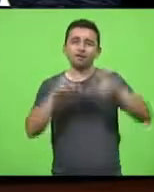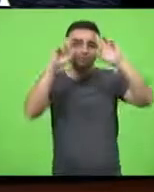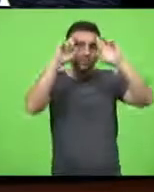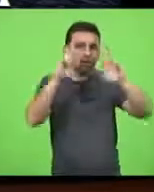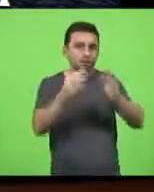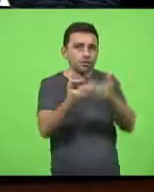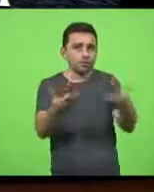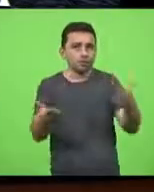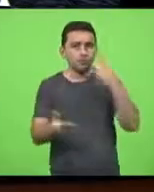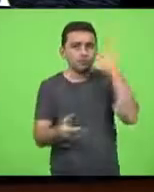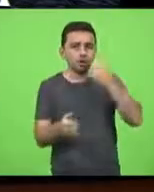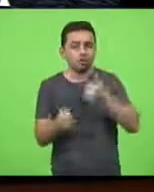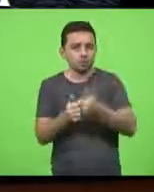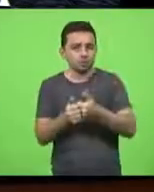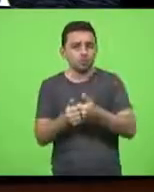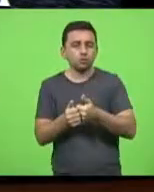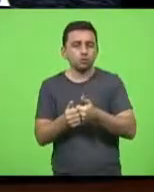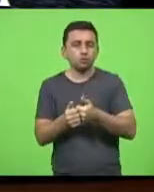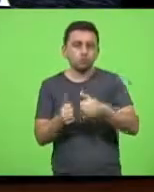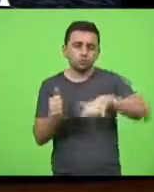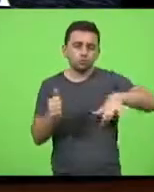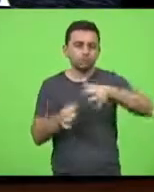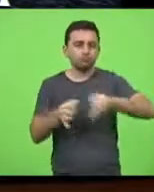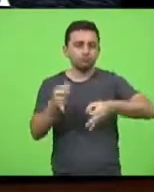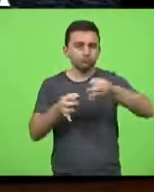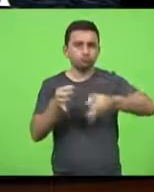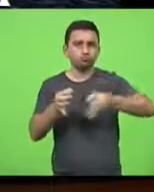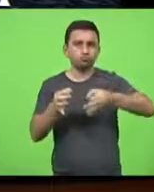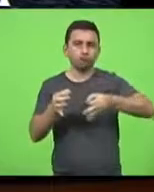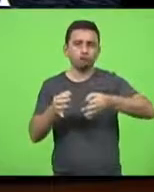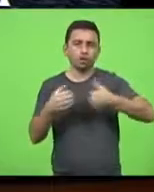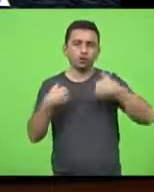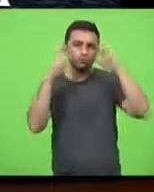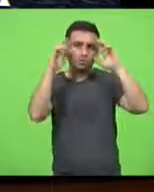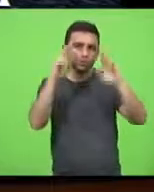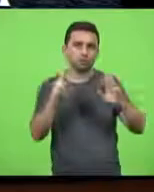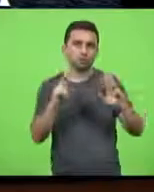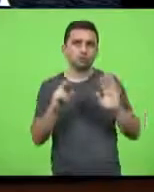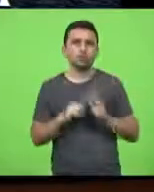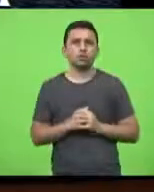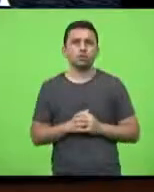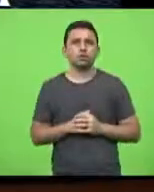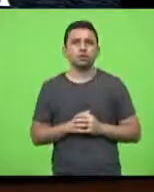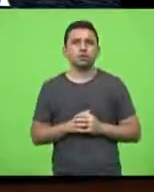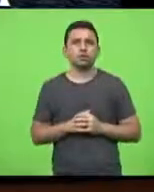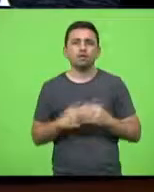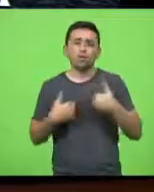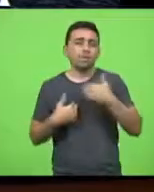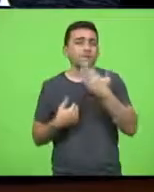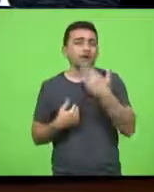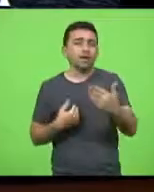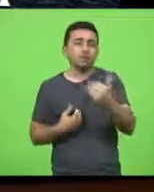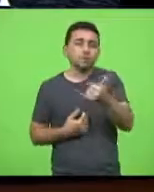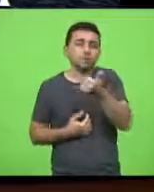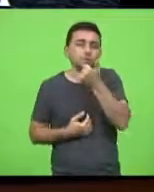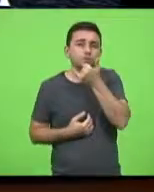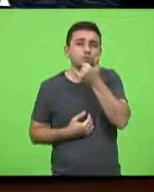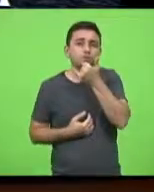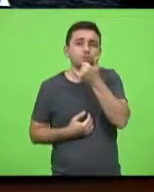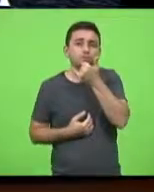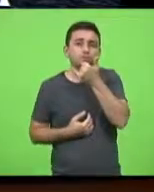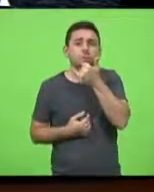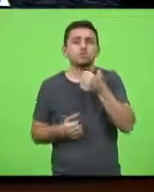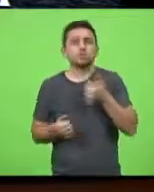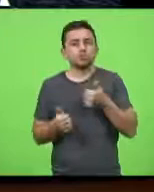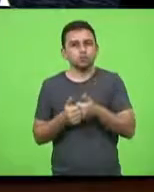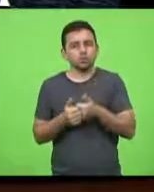deputados do Tribunal de Justiça, aos juízes do Tribunal de Justiça, a quais eu peço desculpa do tribunal